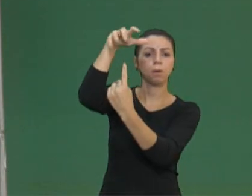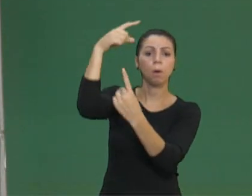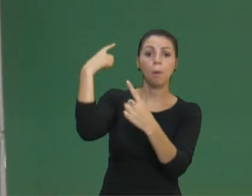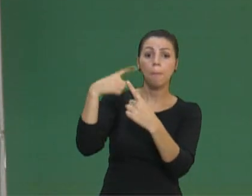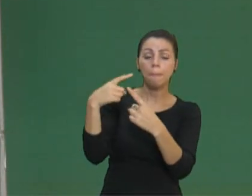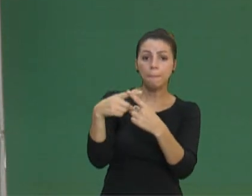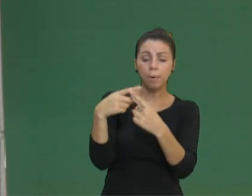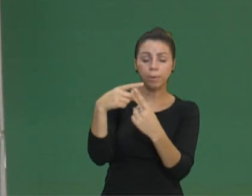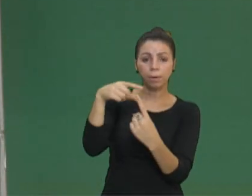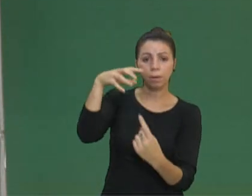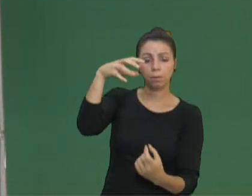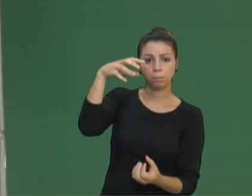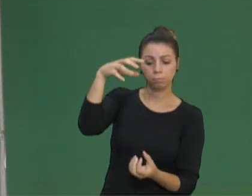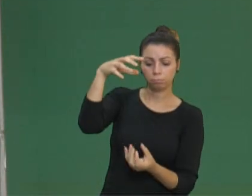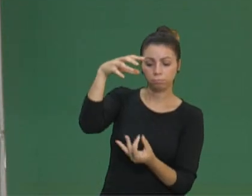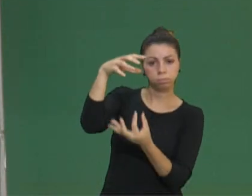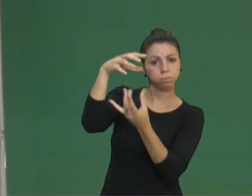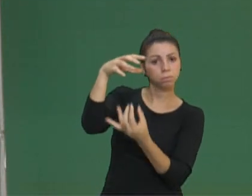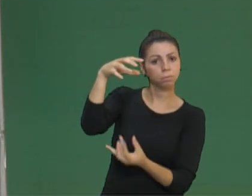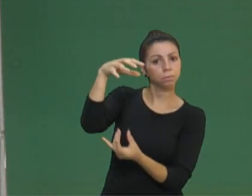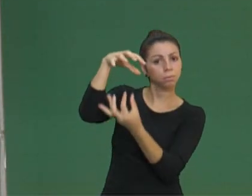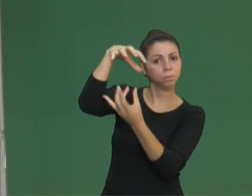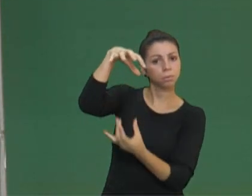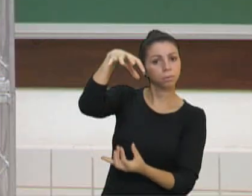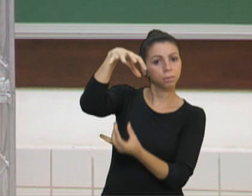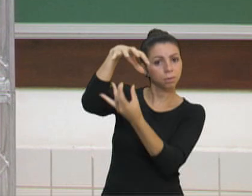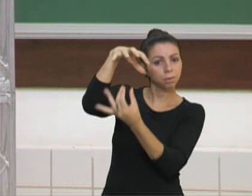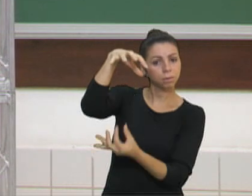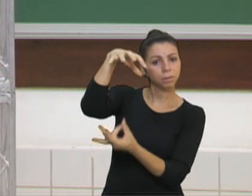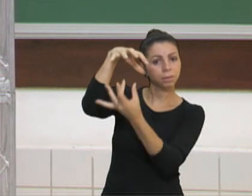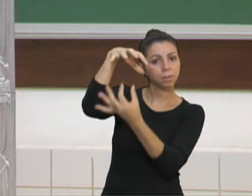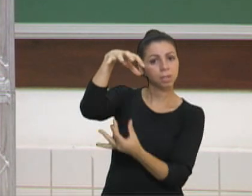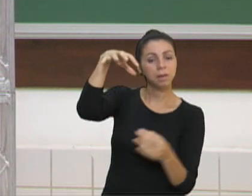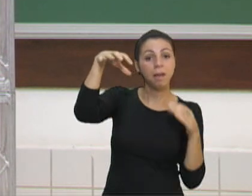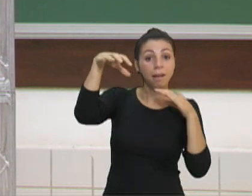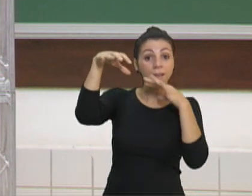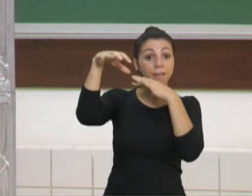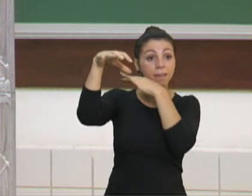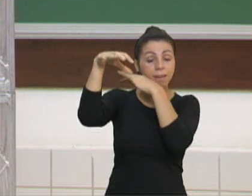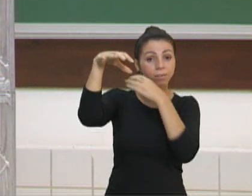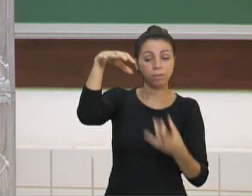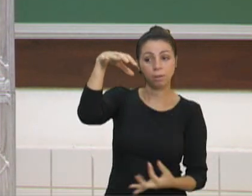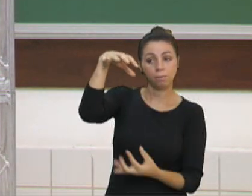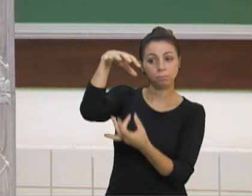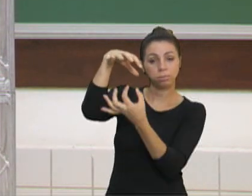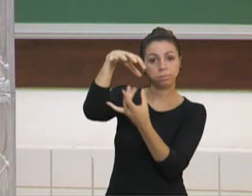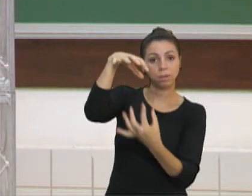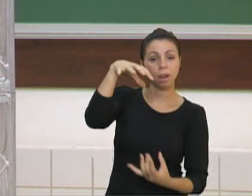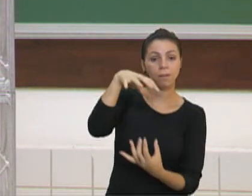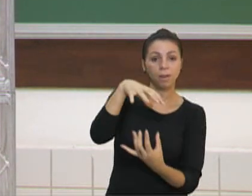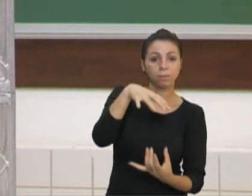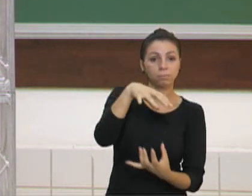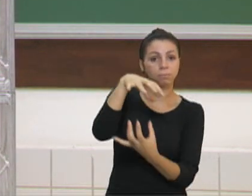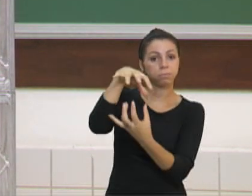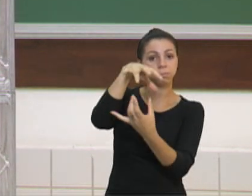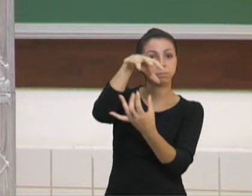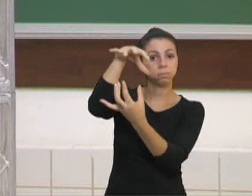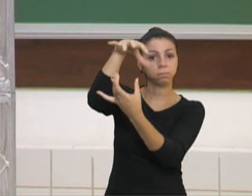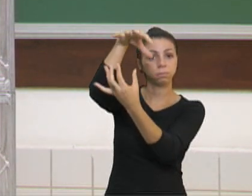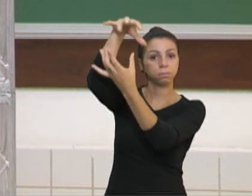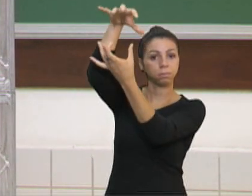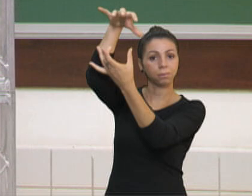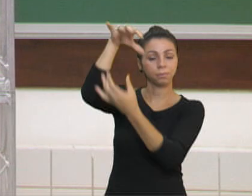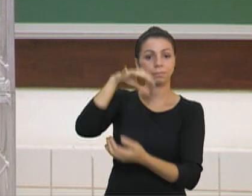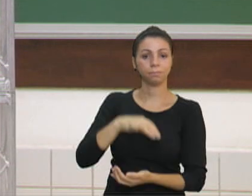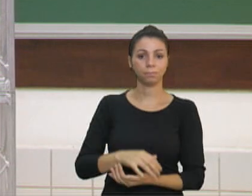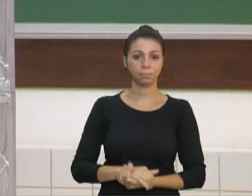fogo, ali aquela combustão vai aquecendo o ar e aí, consequentemente, o balão vai subindo, ok?